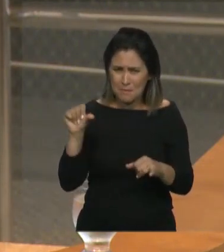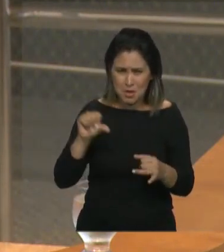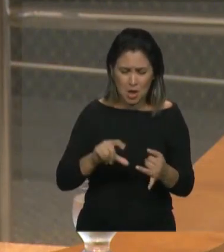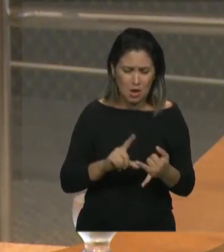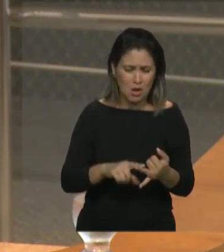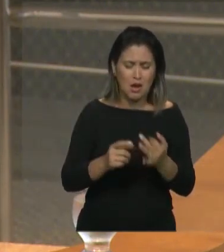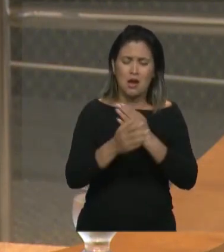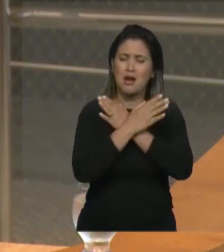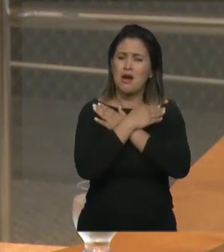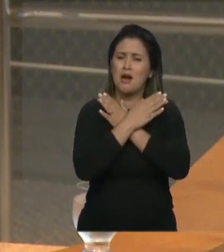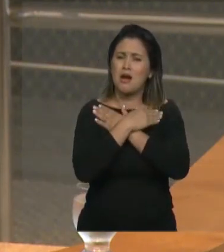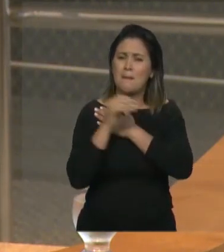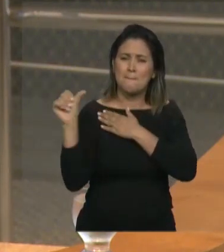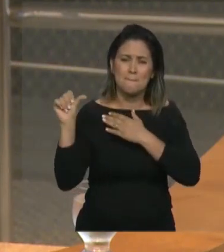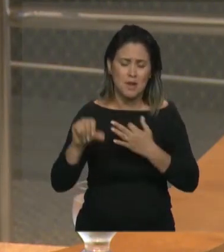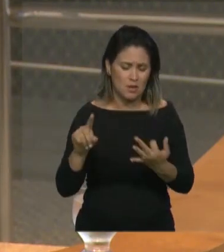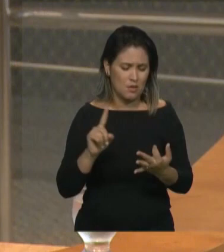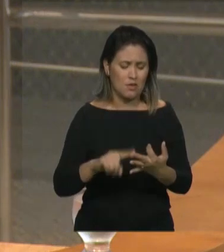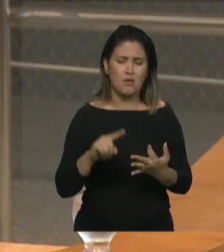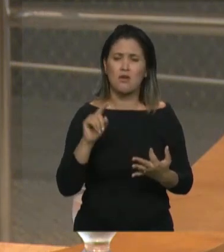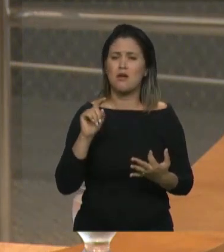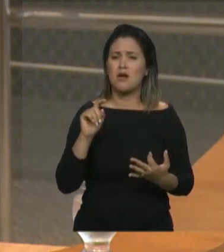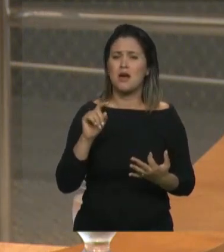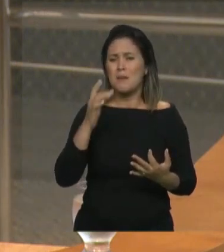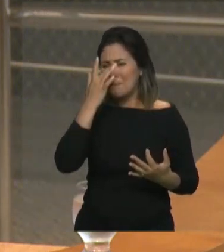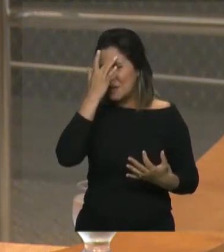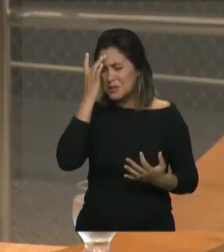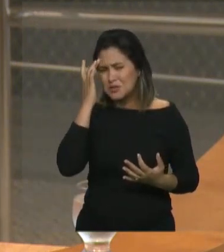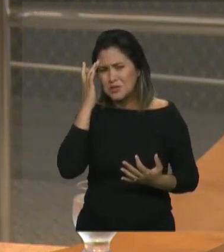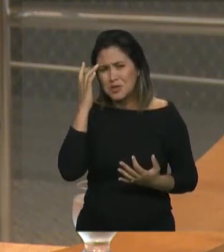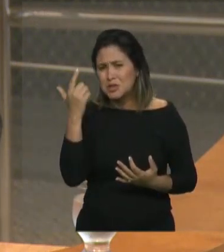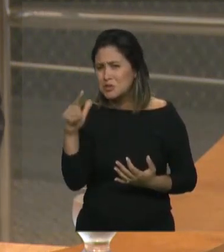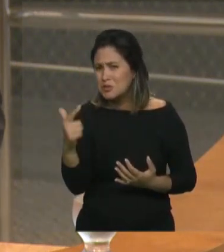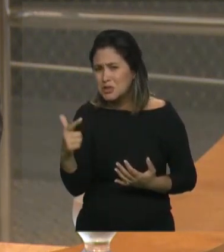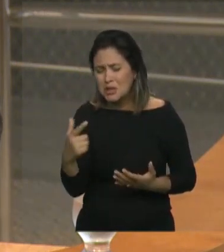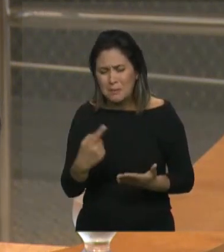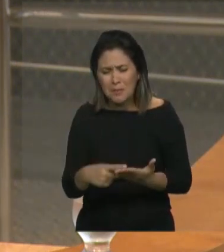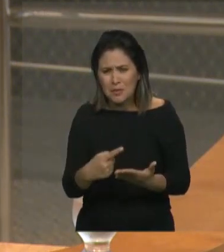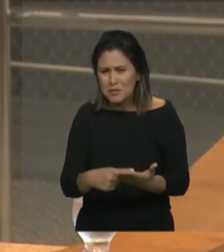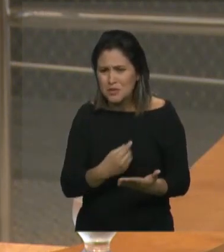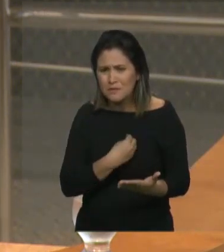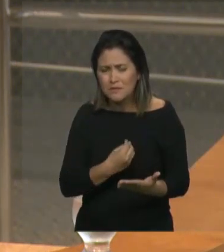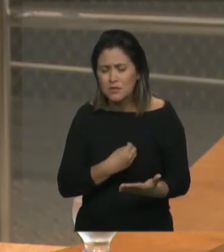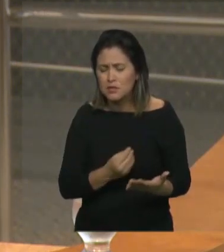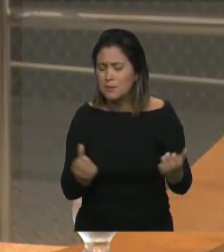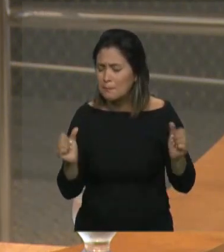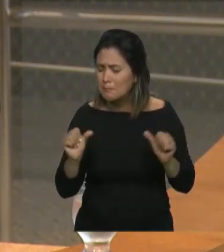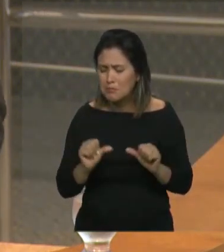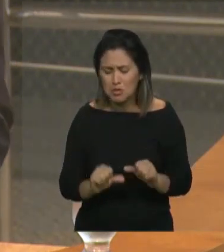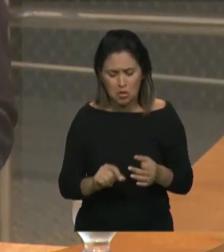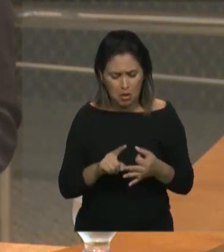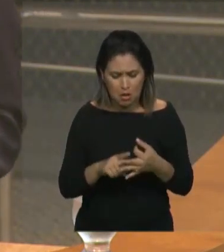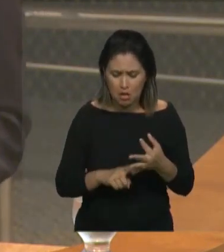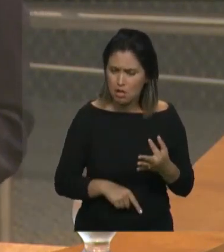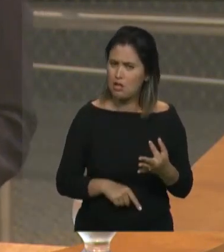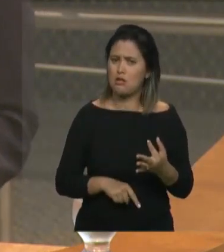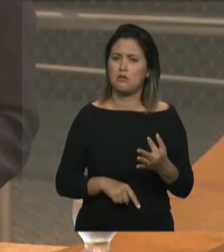para o próximo ano que se avizinha de 2020. Na CAEMA, nós temos